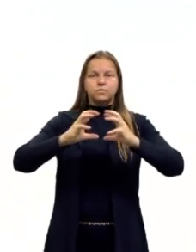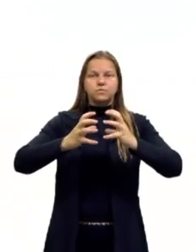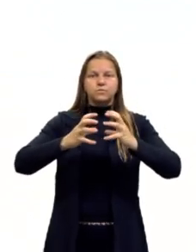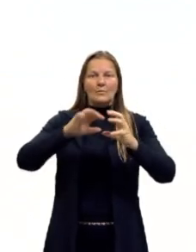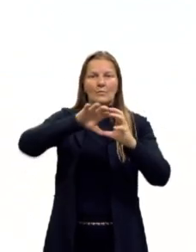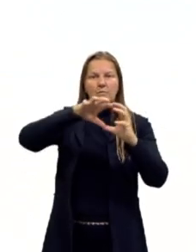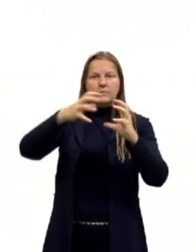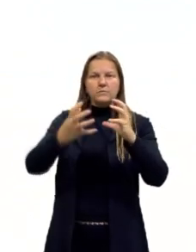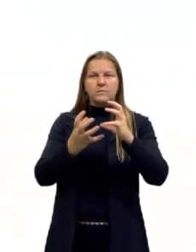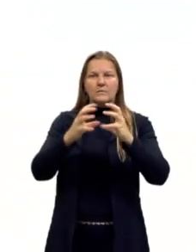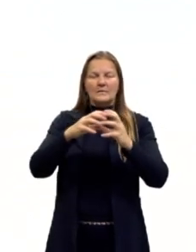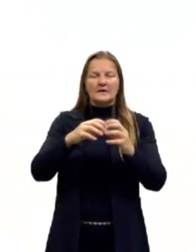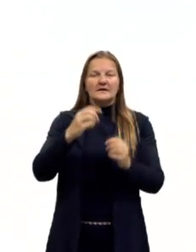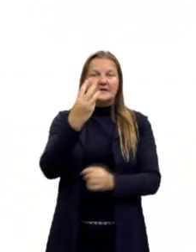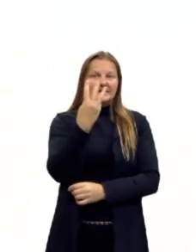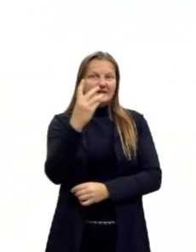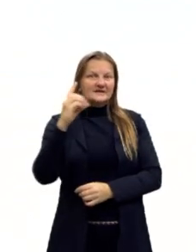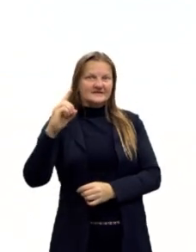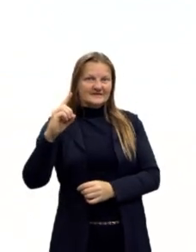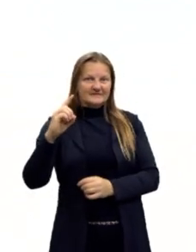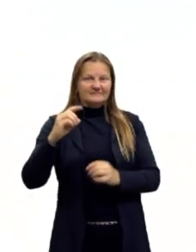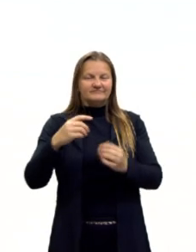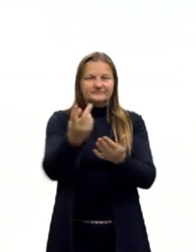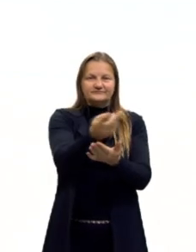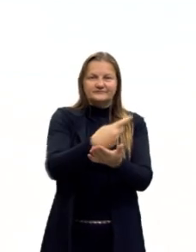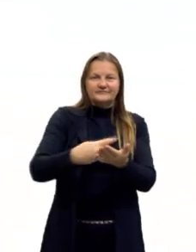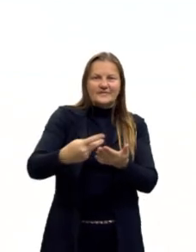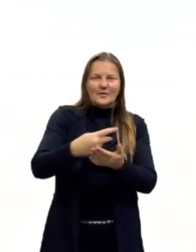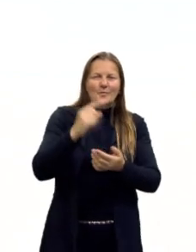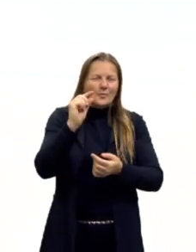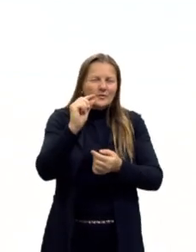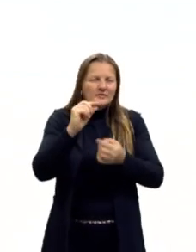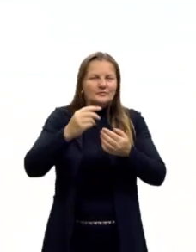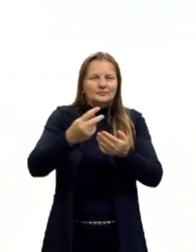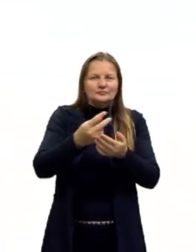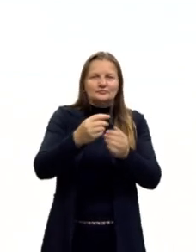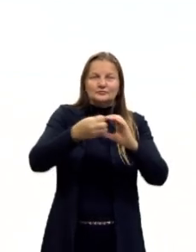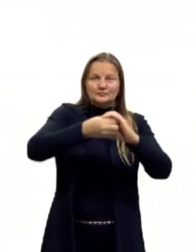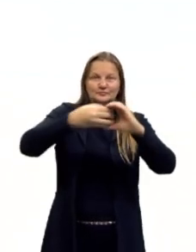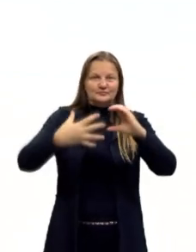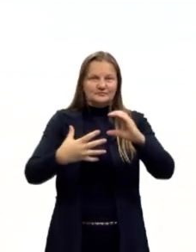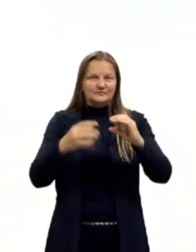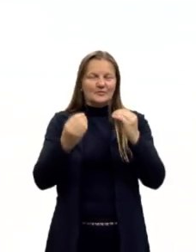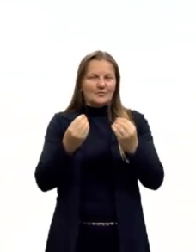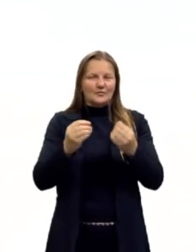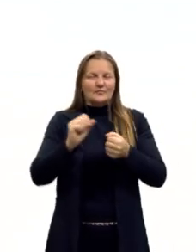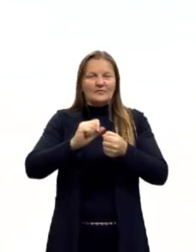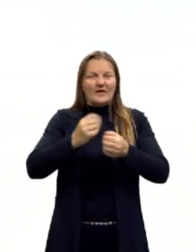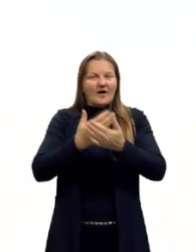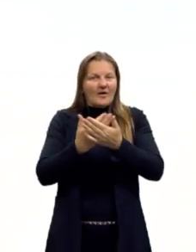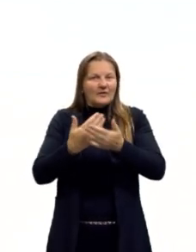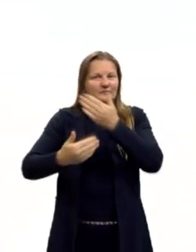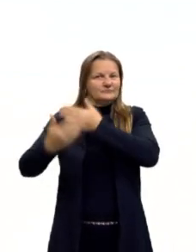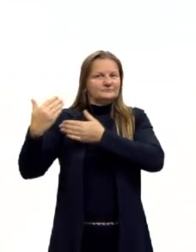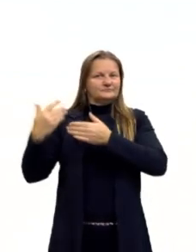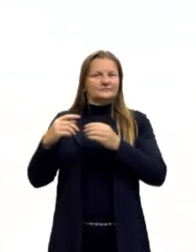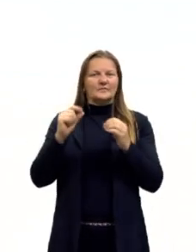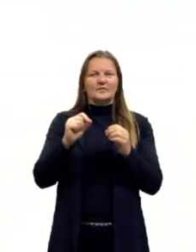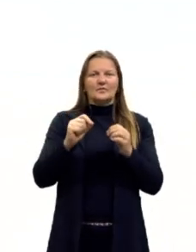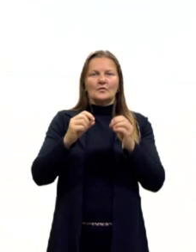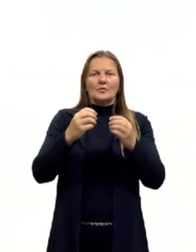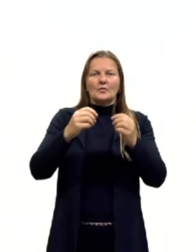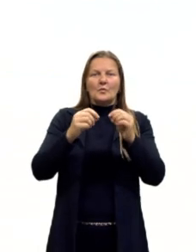essas figuras tridimensionais Vimos um pouquinho delas nas aulas anteriores falamos então sobre